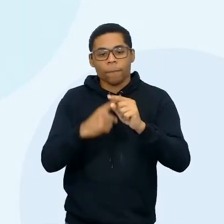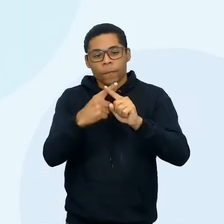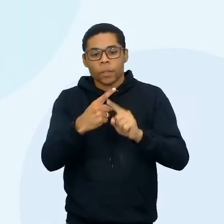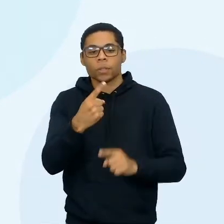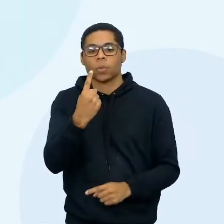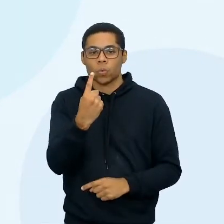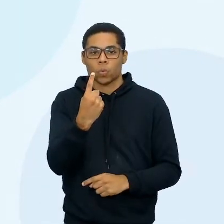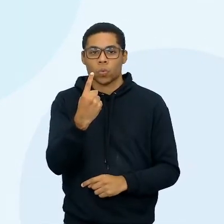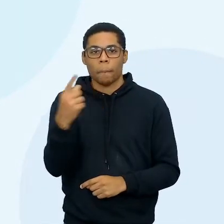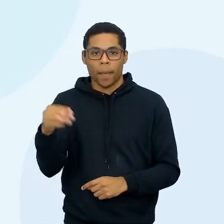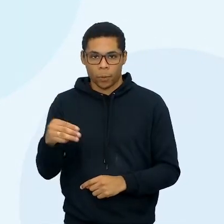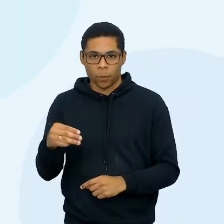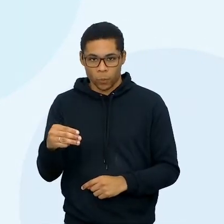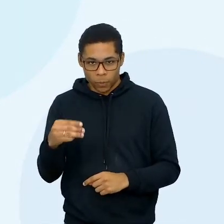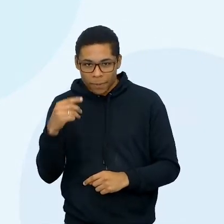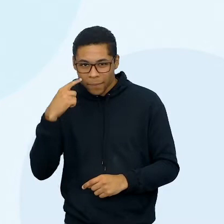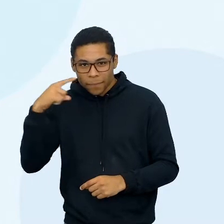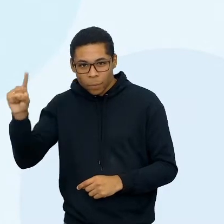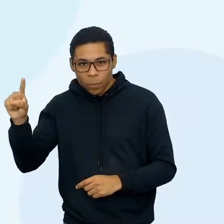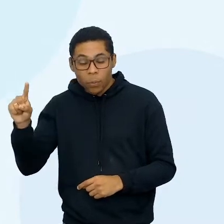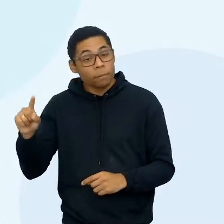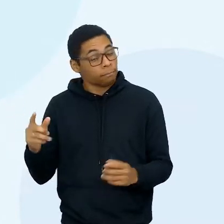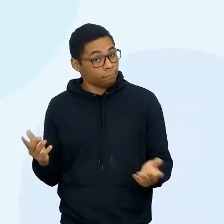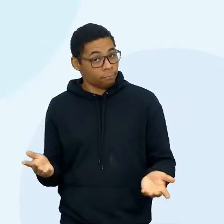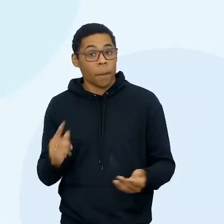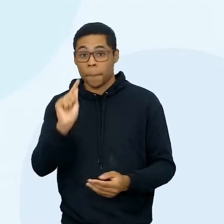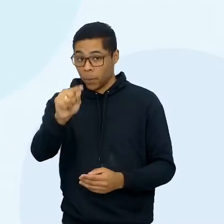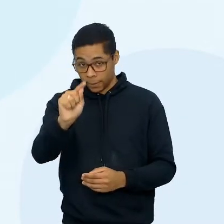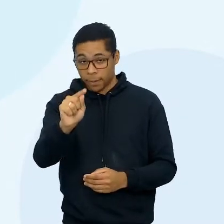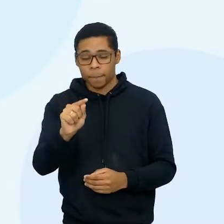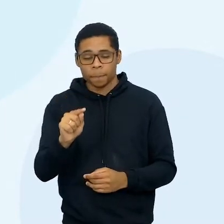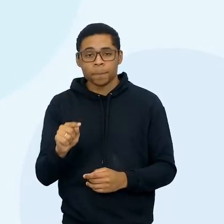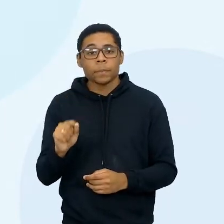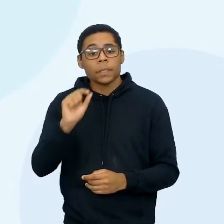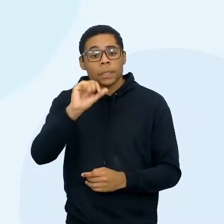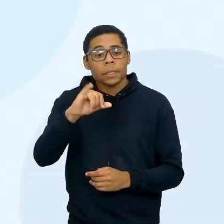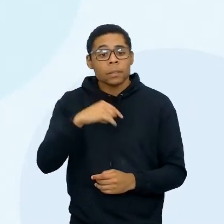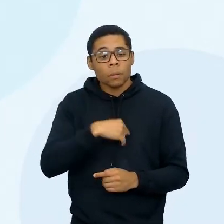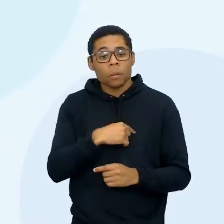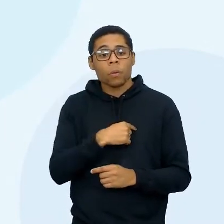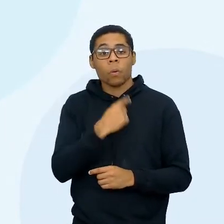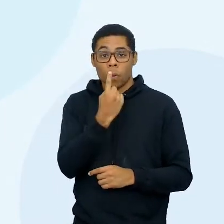1,20 vezes 1 metro. Pois é, se eu multiplicar